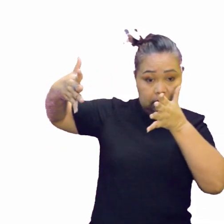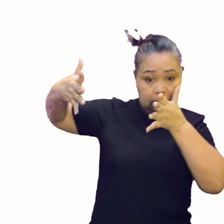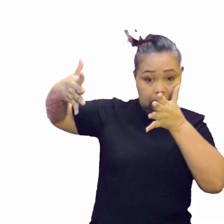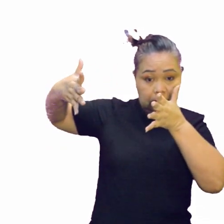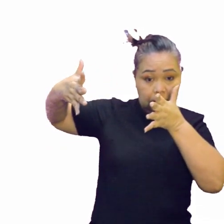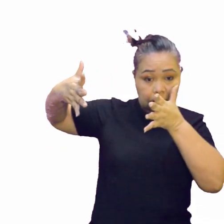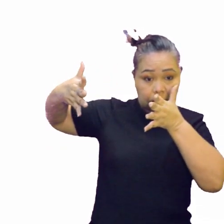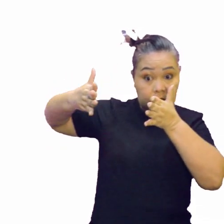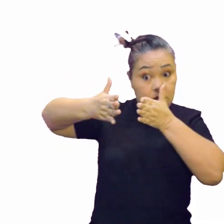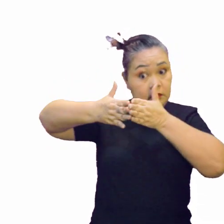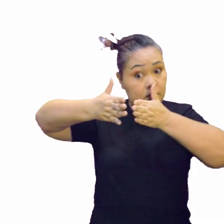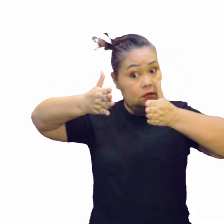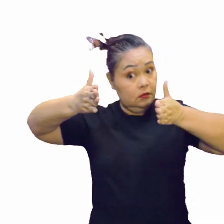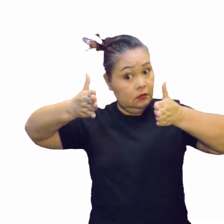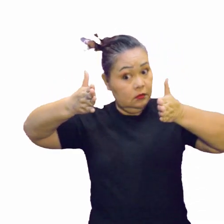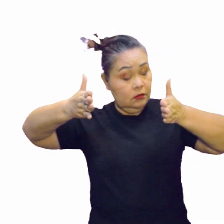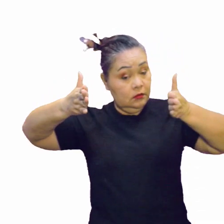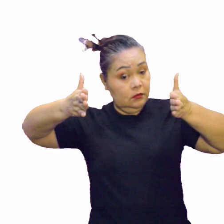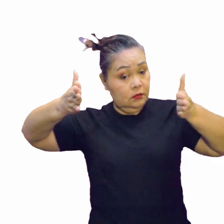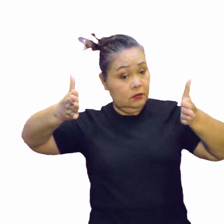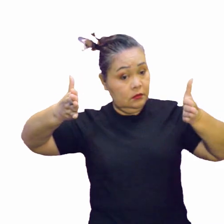Aqui, ó.